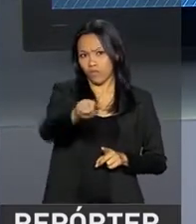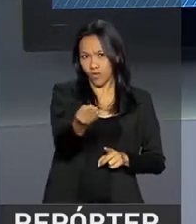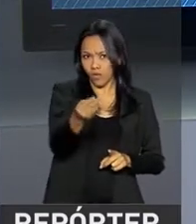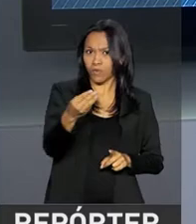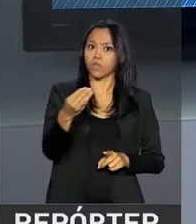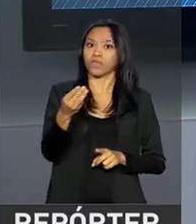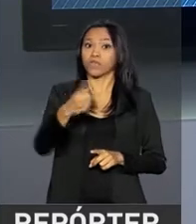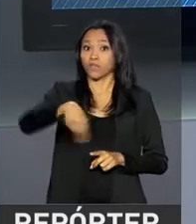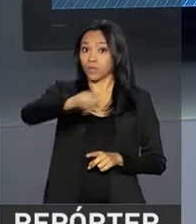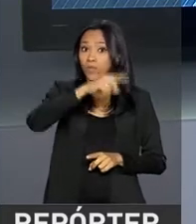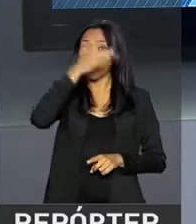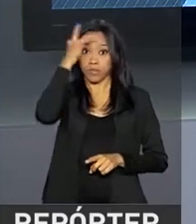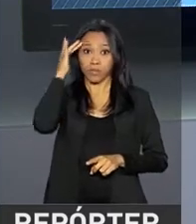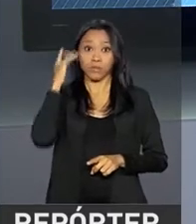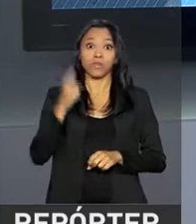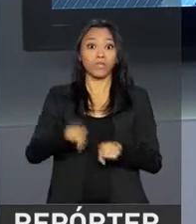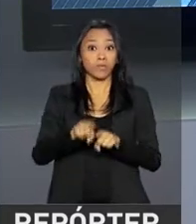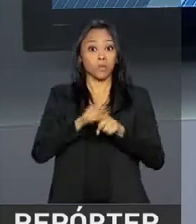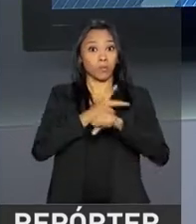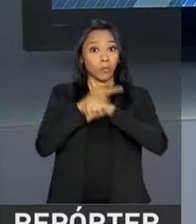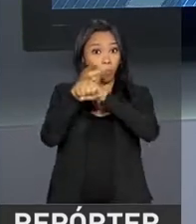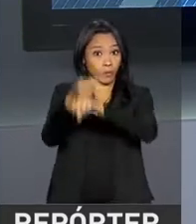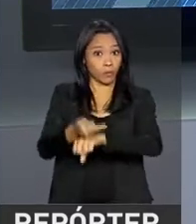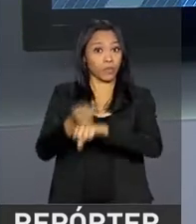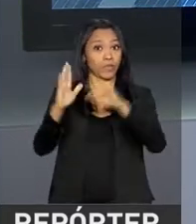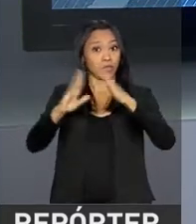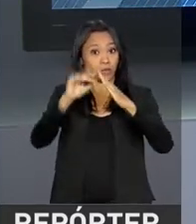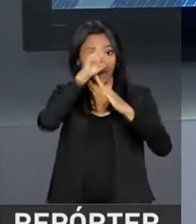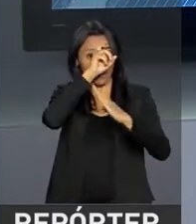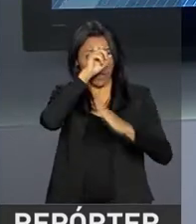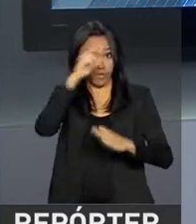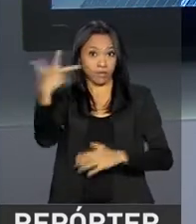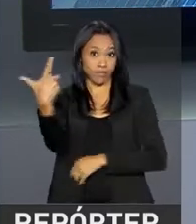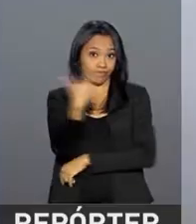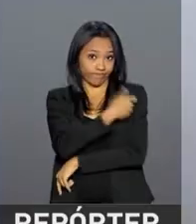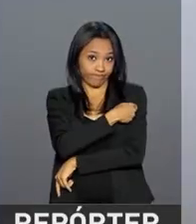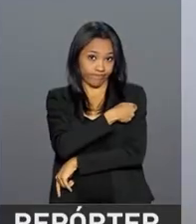estão fazendo sua parte, procurando os postos de saúde para se proteger.